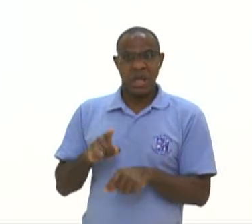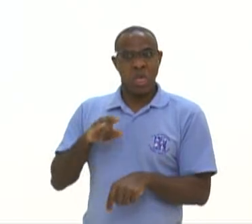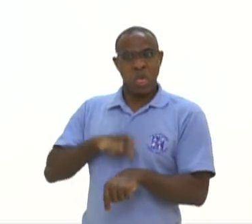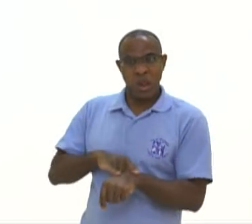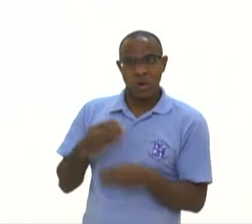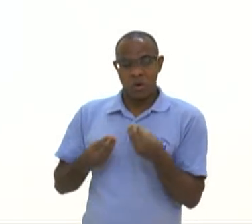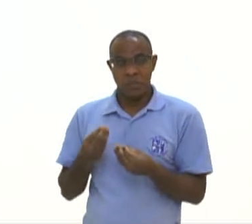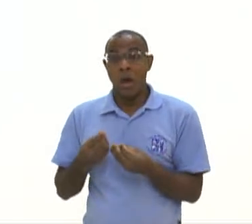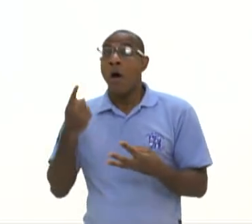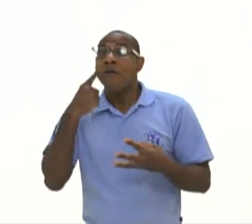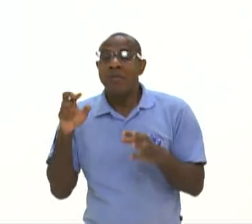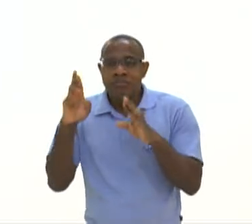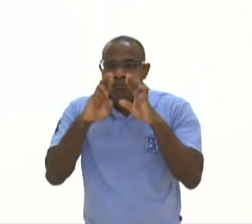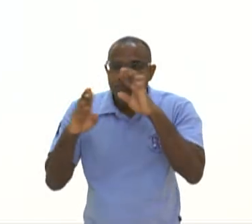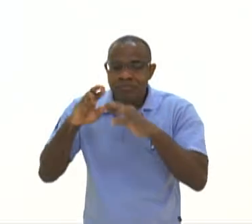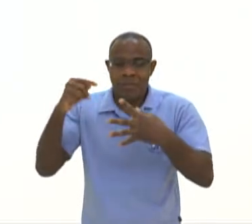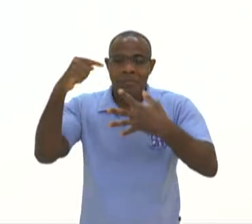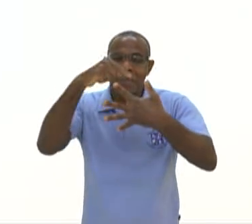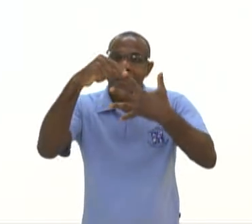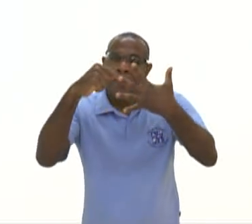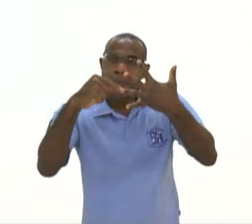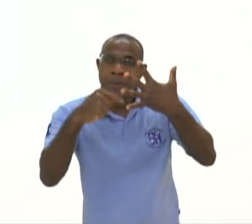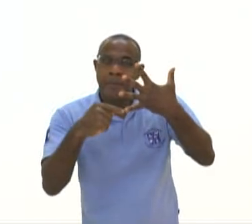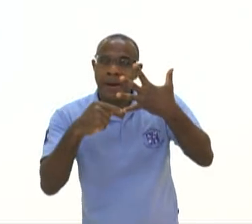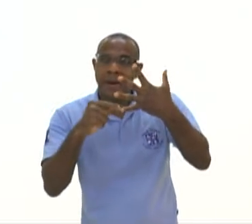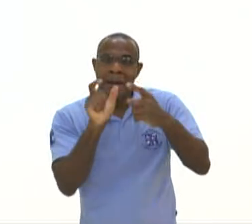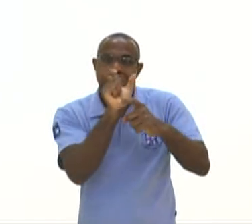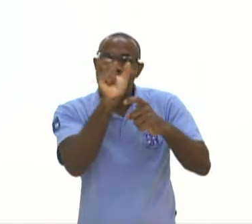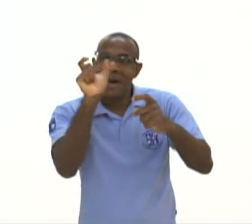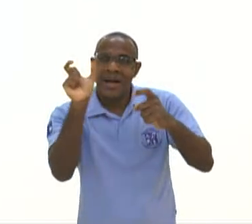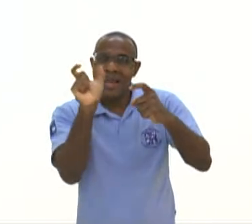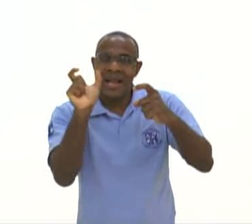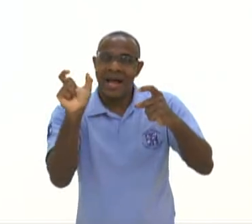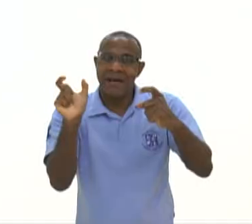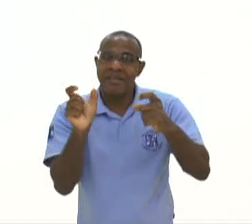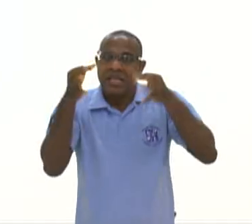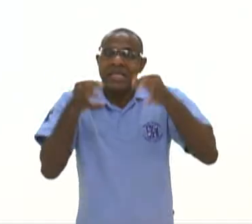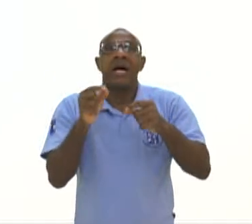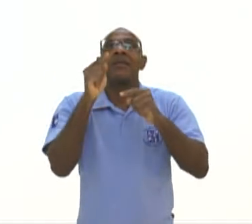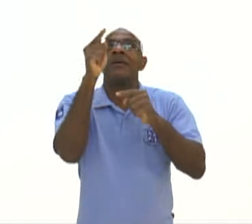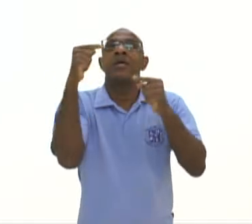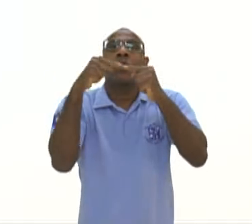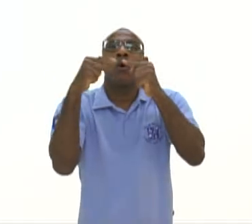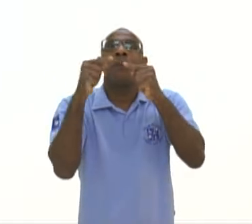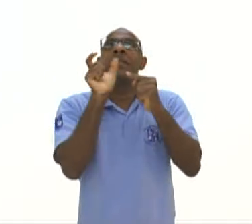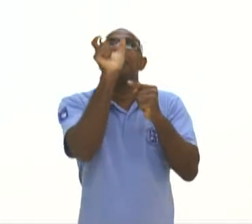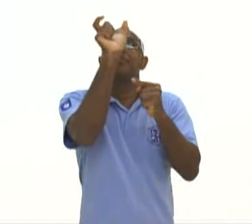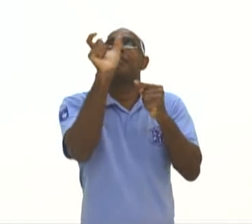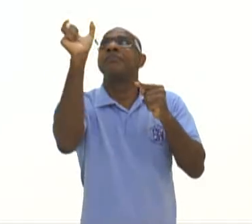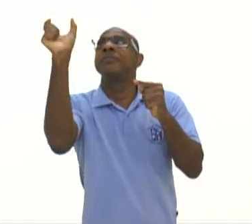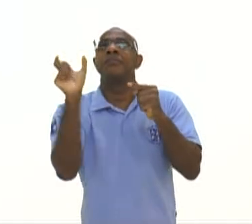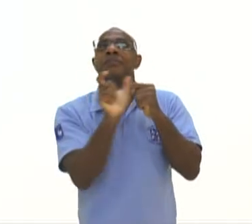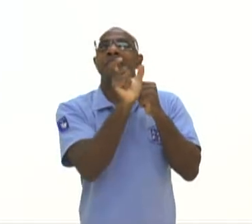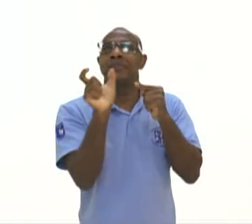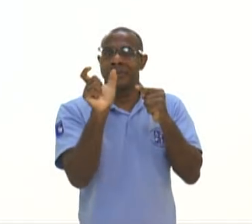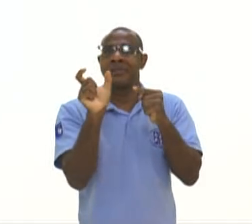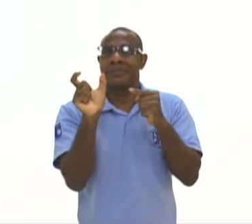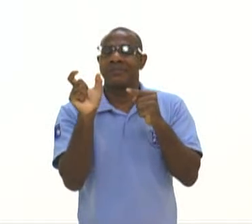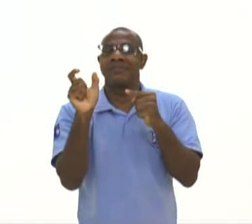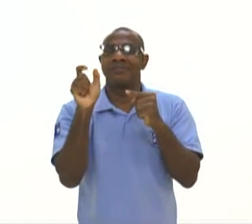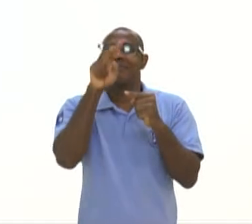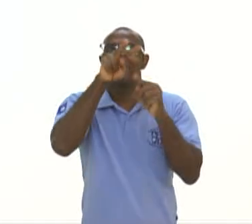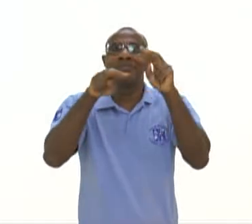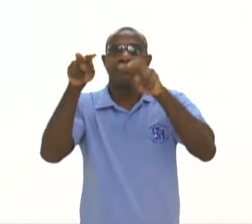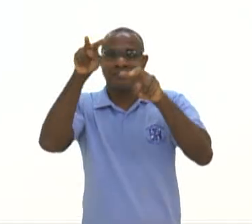Então, analisa com atenção qual é dessas afirmativas que vai encaixar nesse contexto aqui sobre